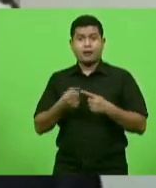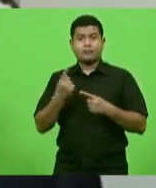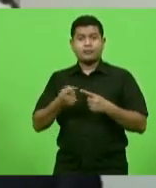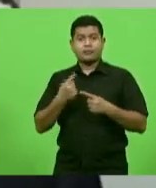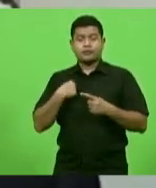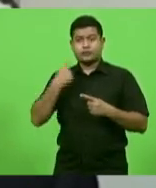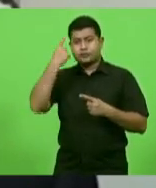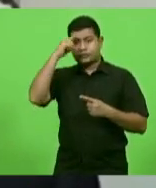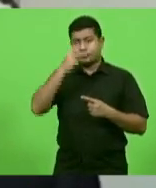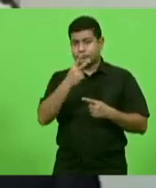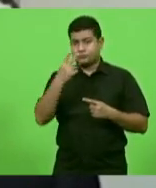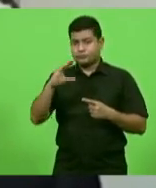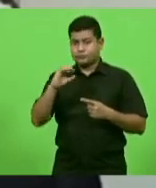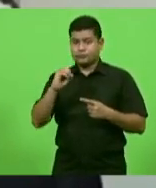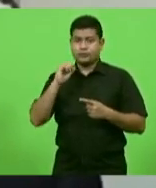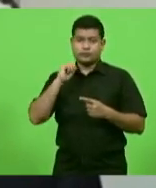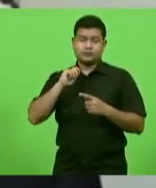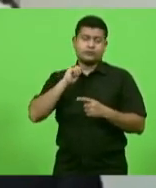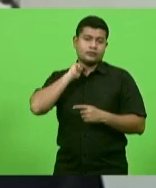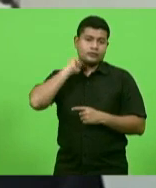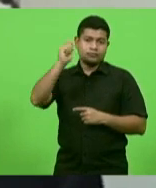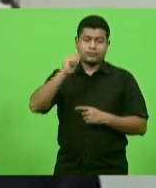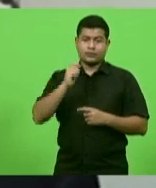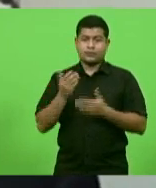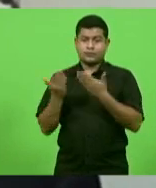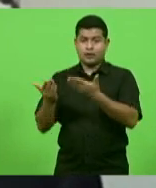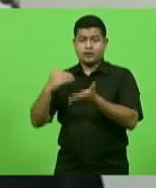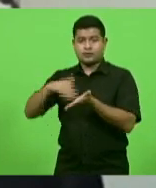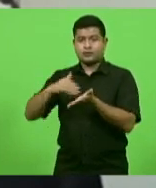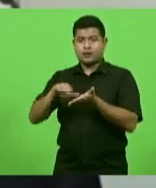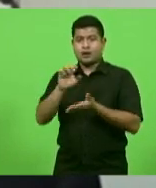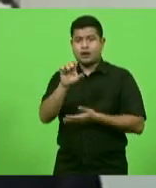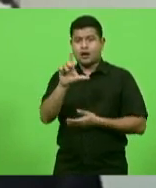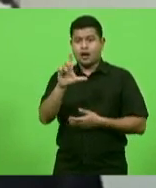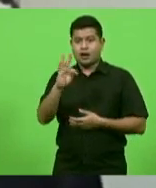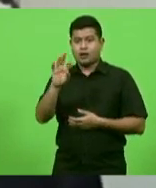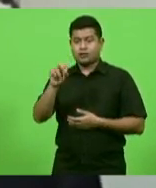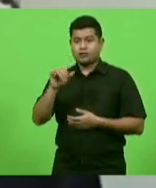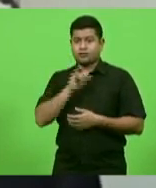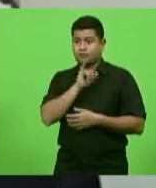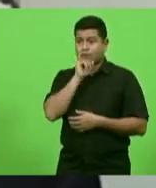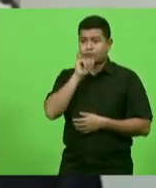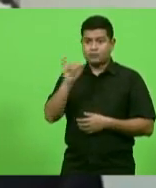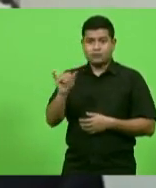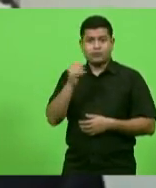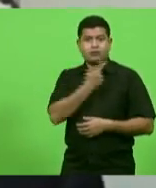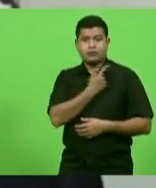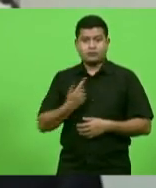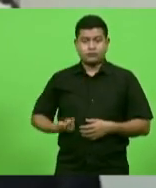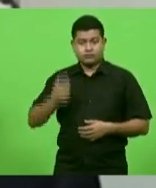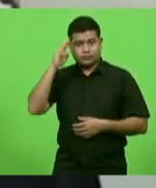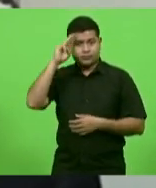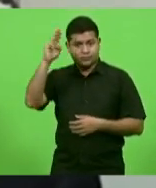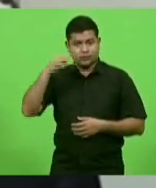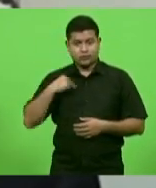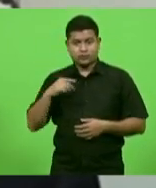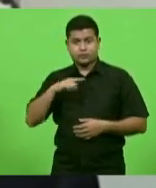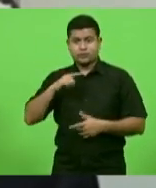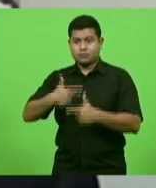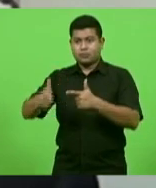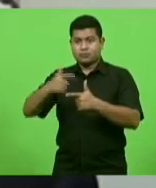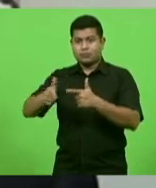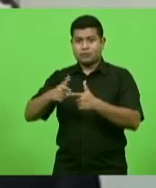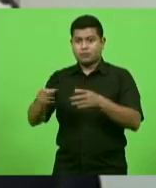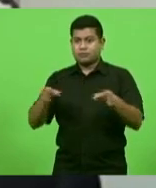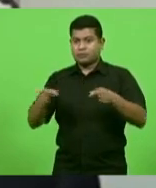é que o dia 24 quando o então secretário Elton Zeferino reportou ao governador do Estado sobre a existência de problemas